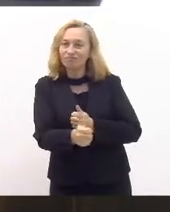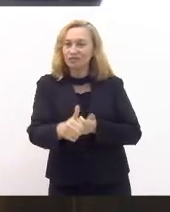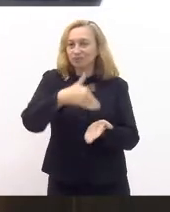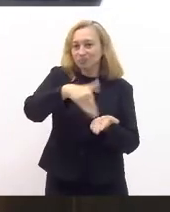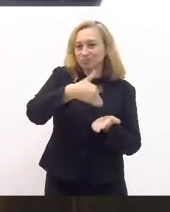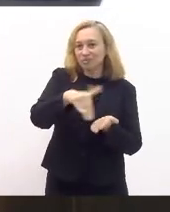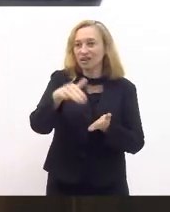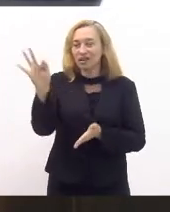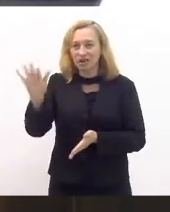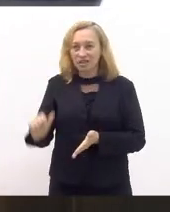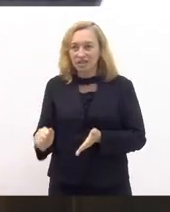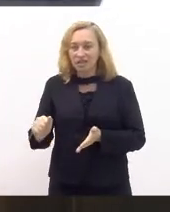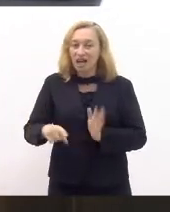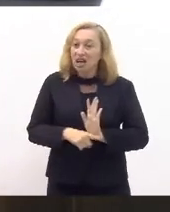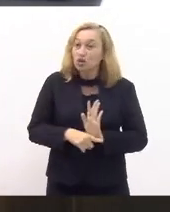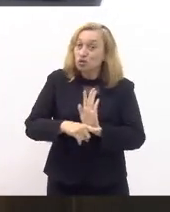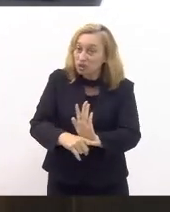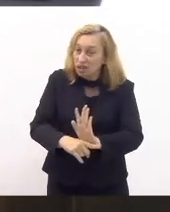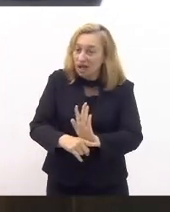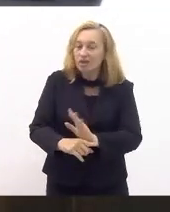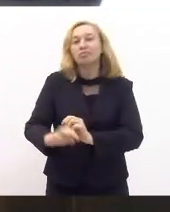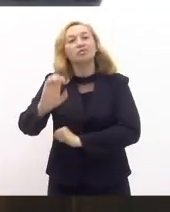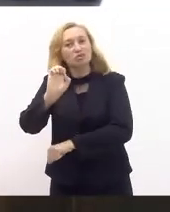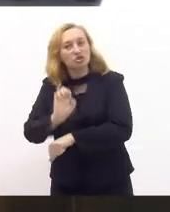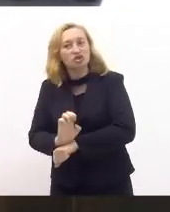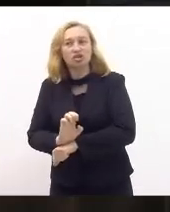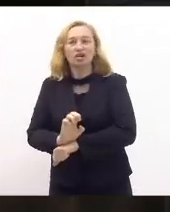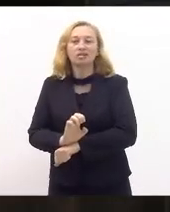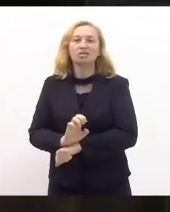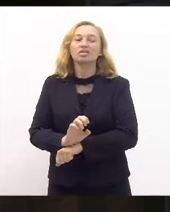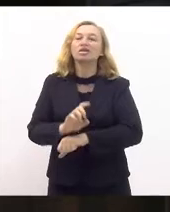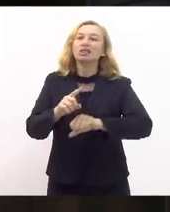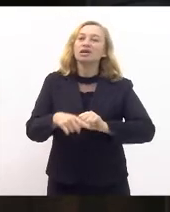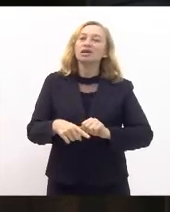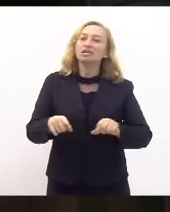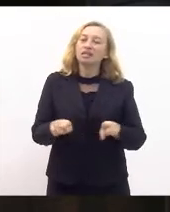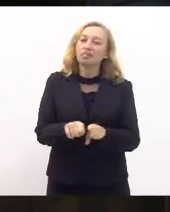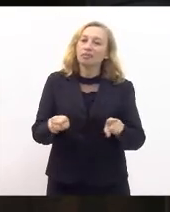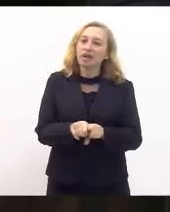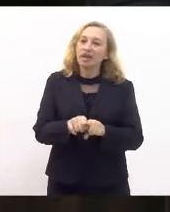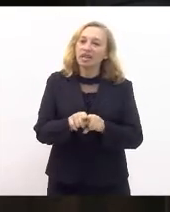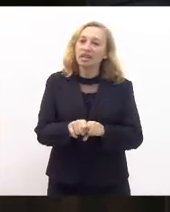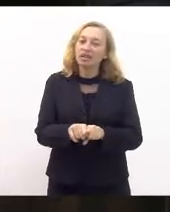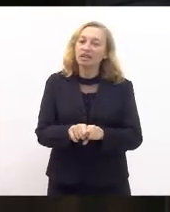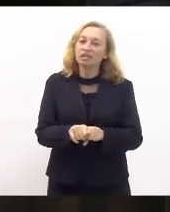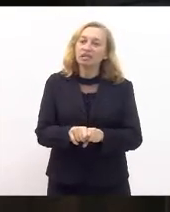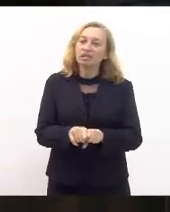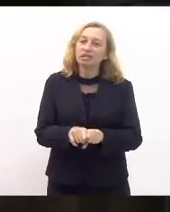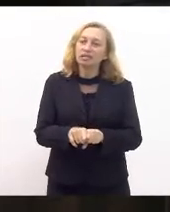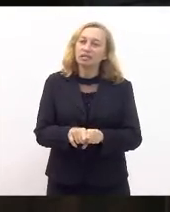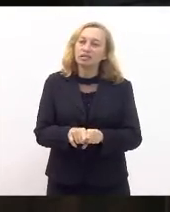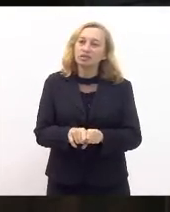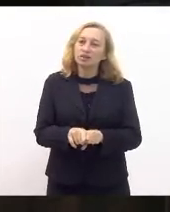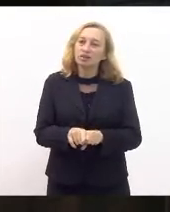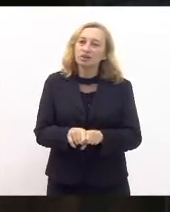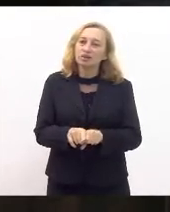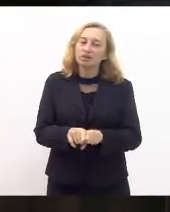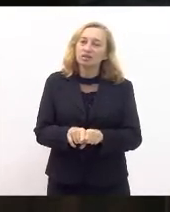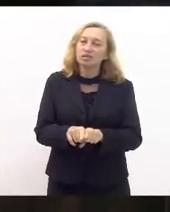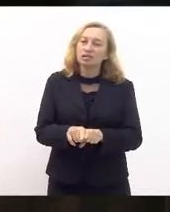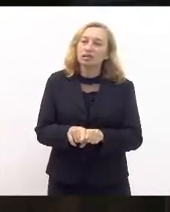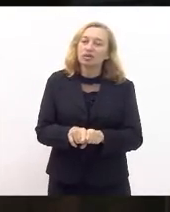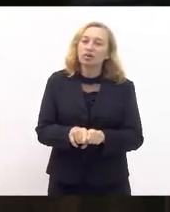pôde contribuir muito para o Estado e contribuir muito para o secretário